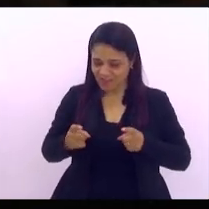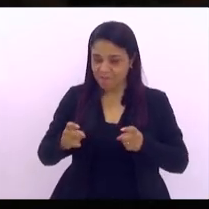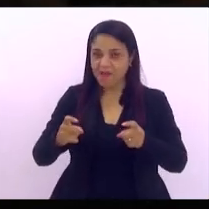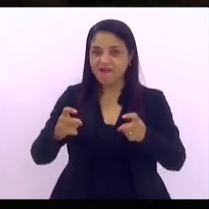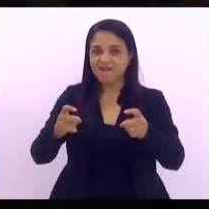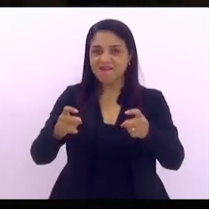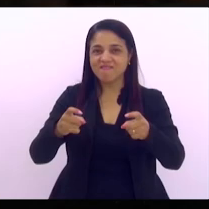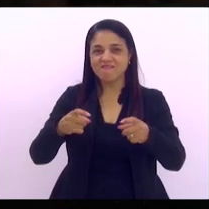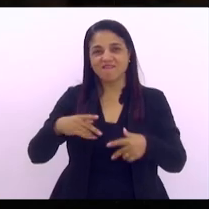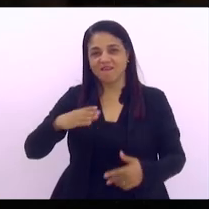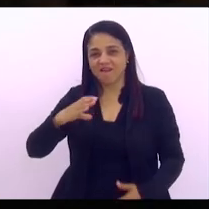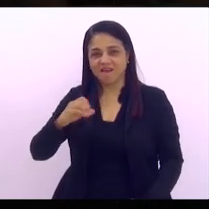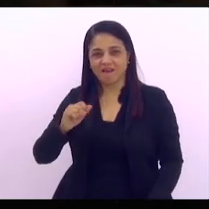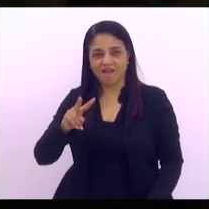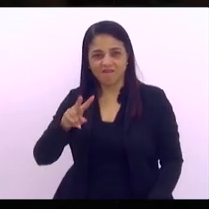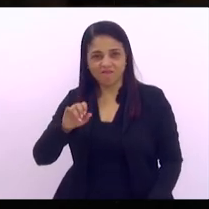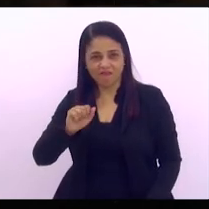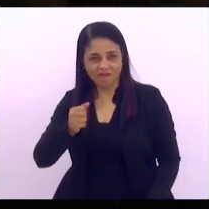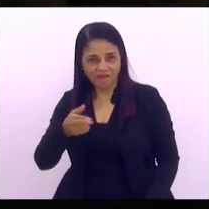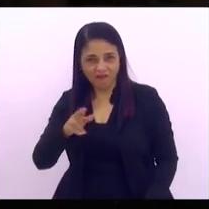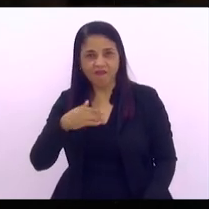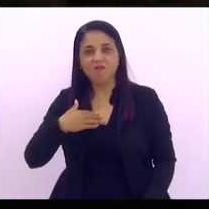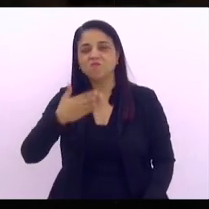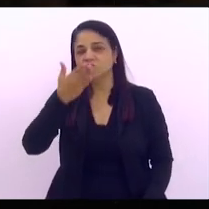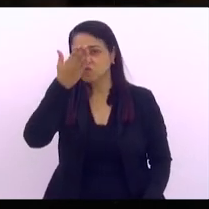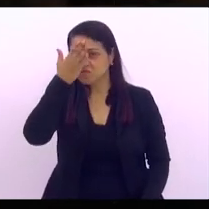caviares. Isso eu sei realmente